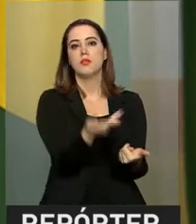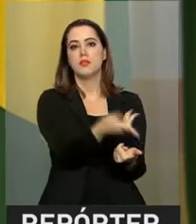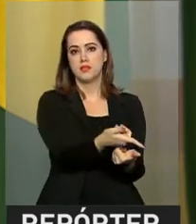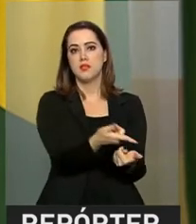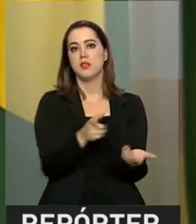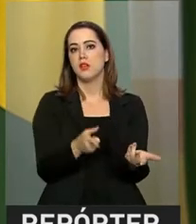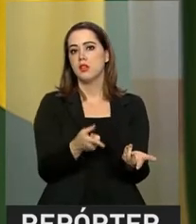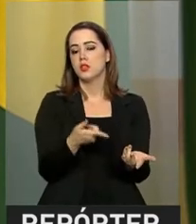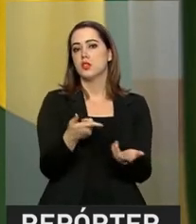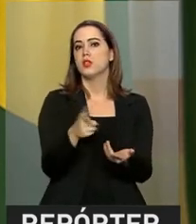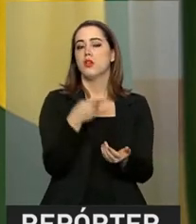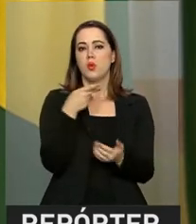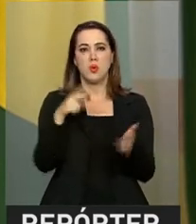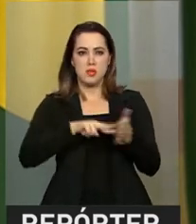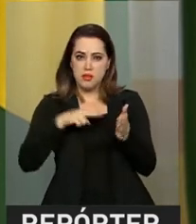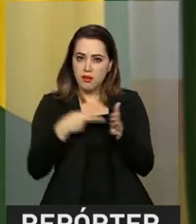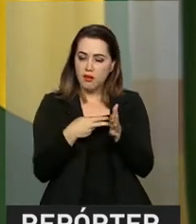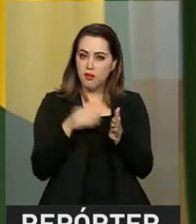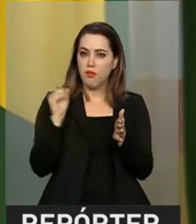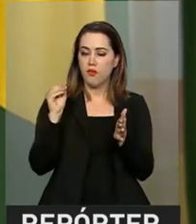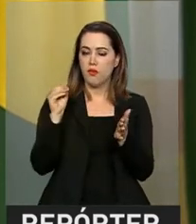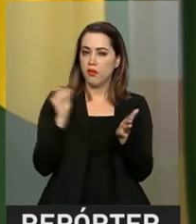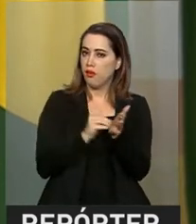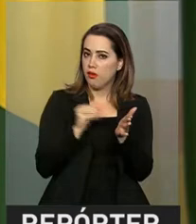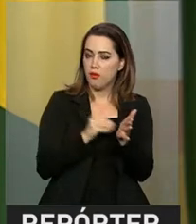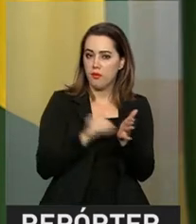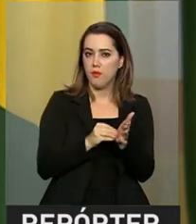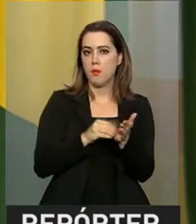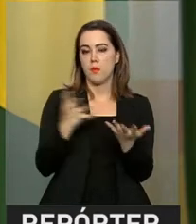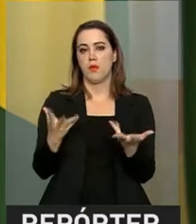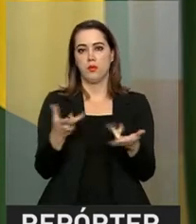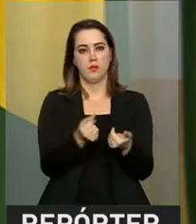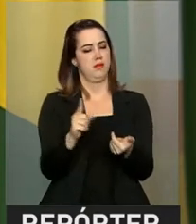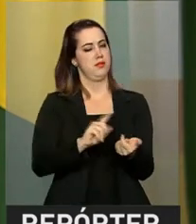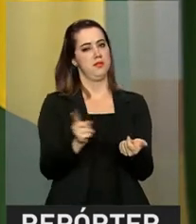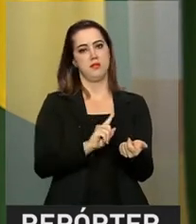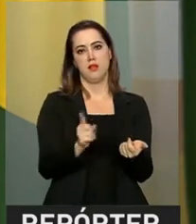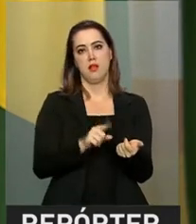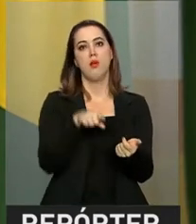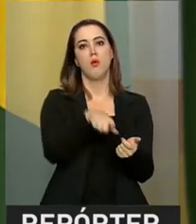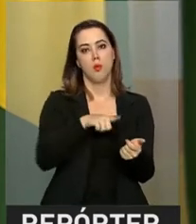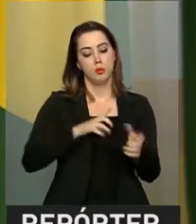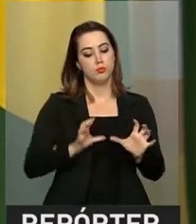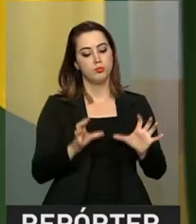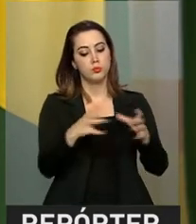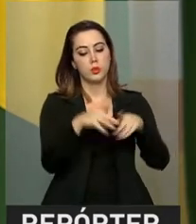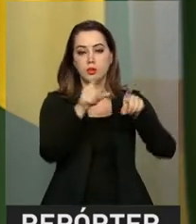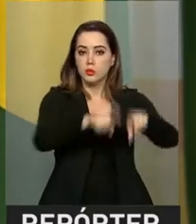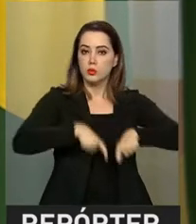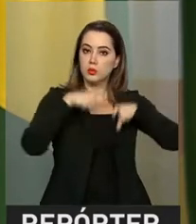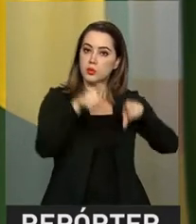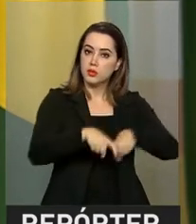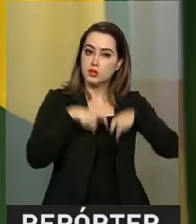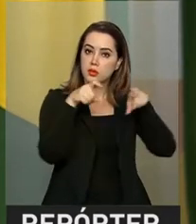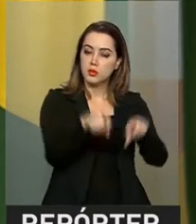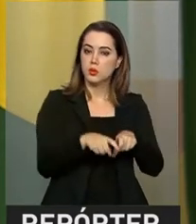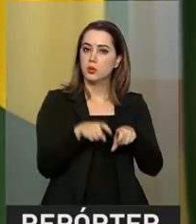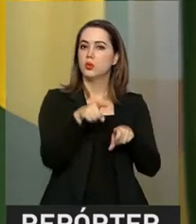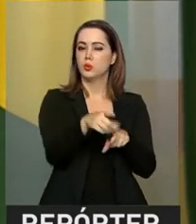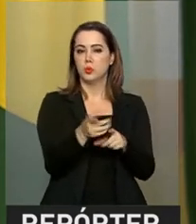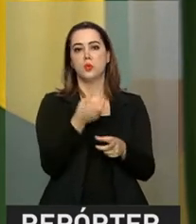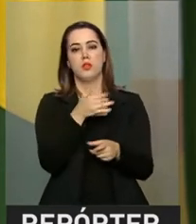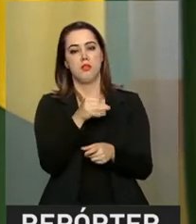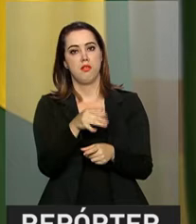de fiscalização. Porque há setores fundamentais na área da agricultura, especialmente no tópico dos